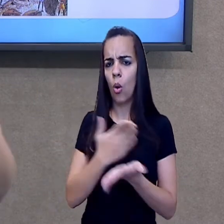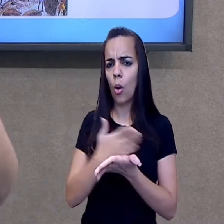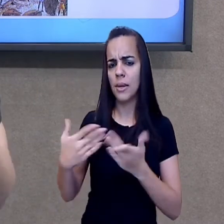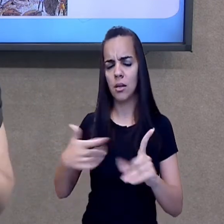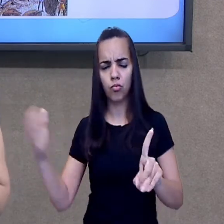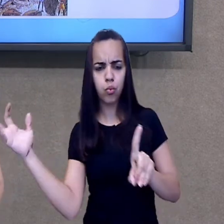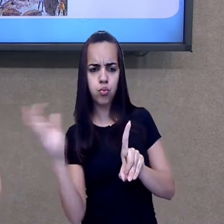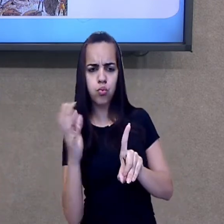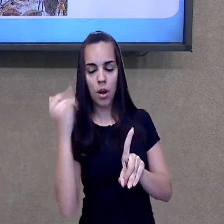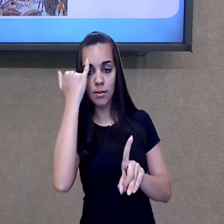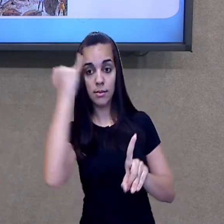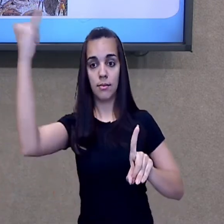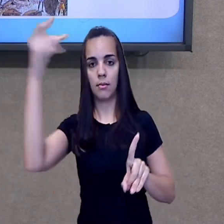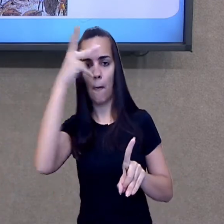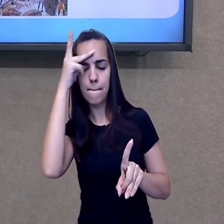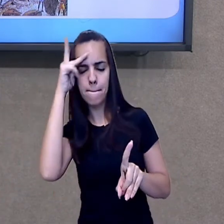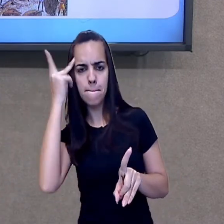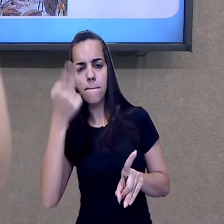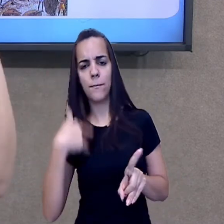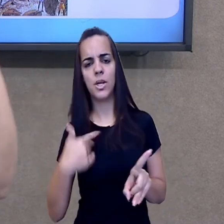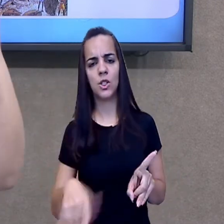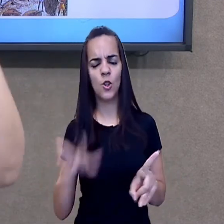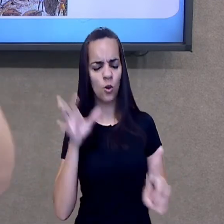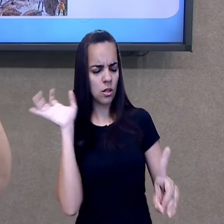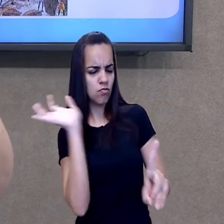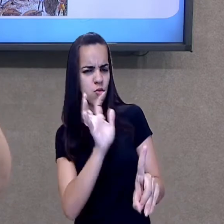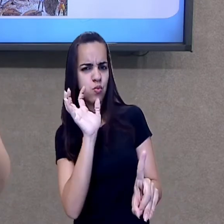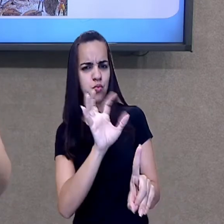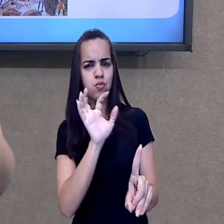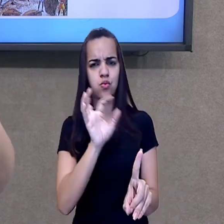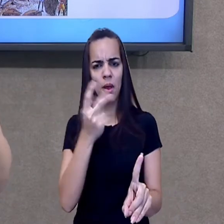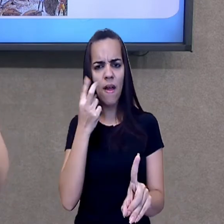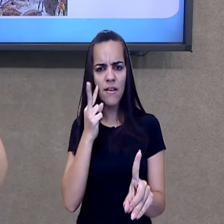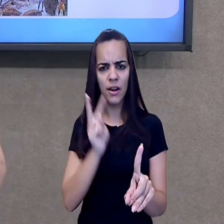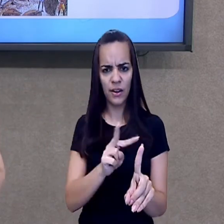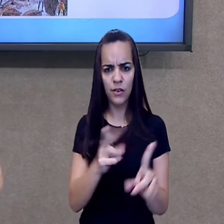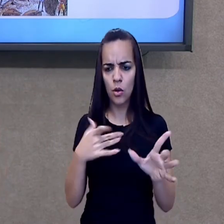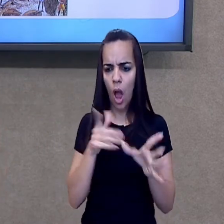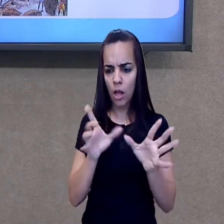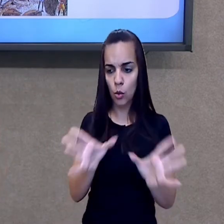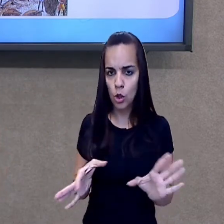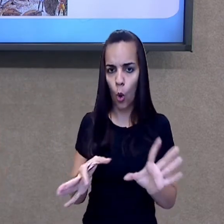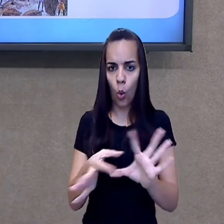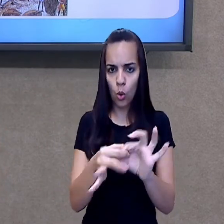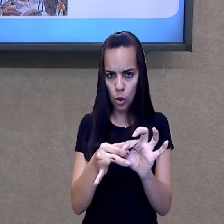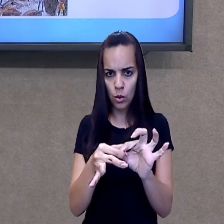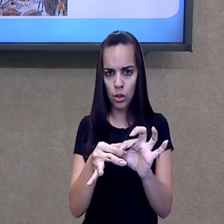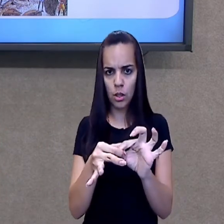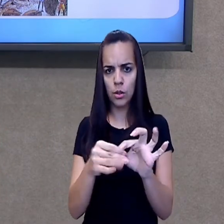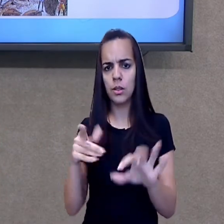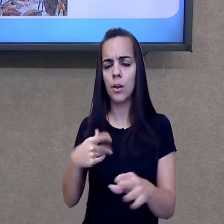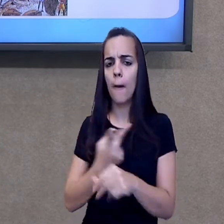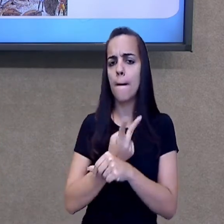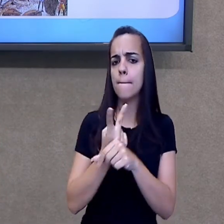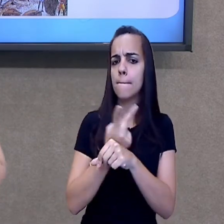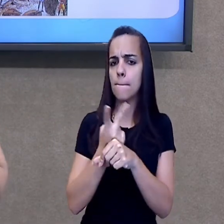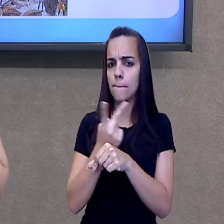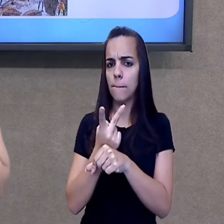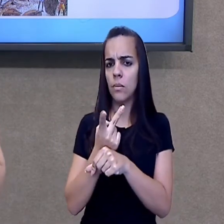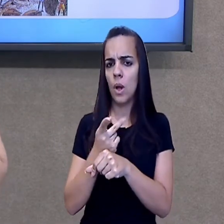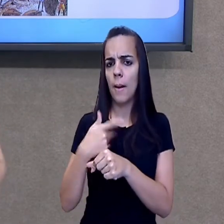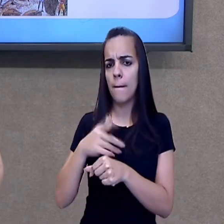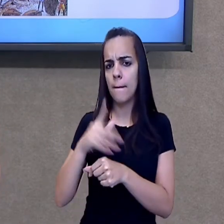ideais de liberdade que viviam do iluminismo europeu, se juntaram para procurar uma